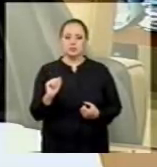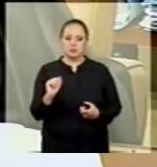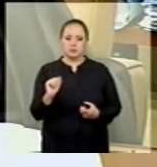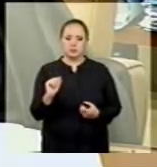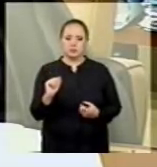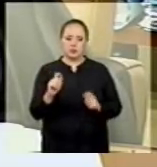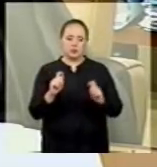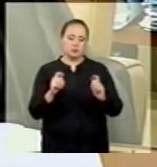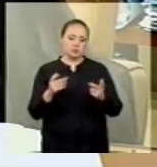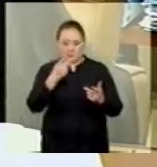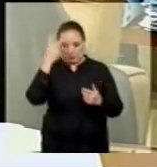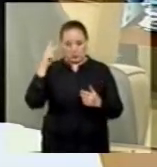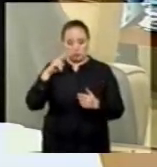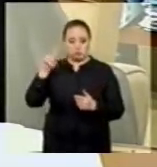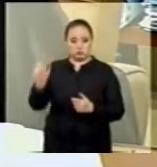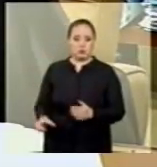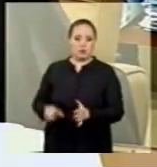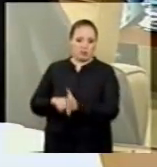do possível indiciado, do investigado.